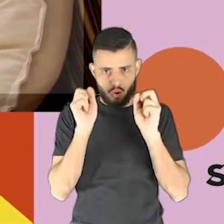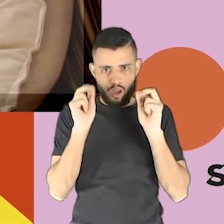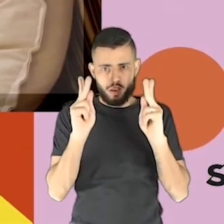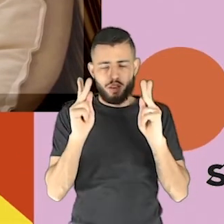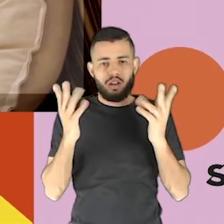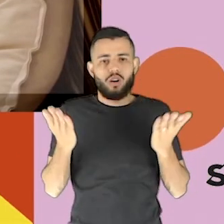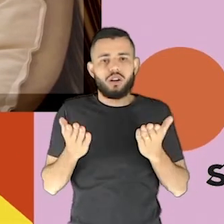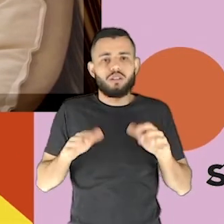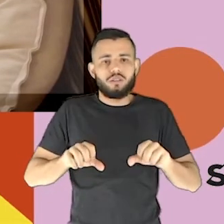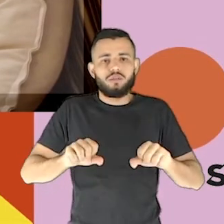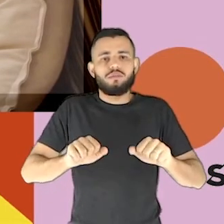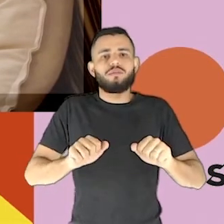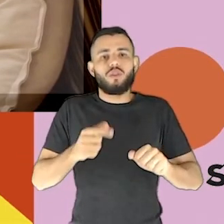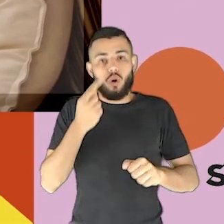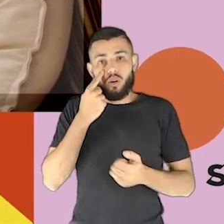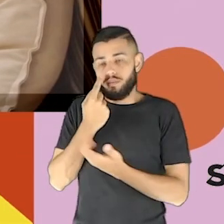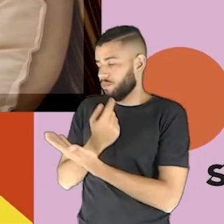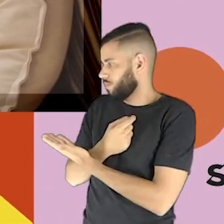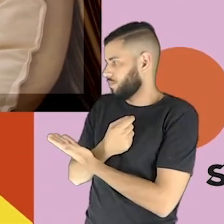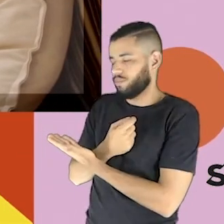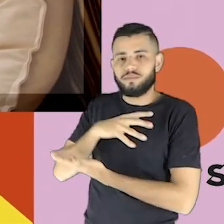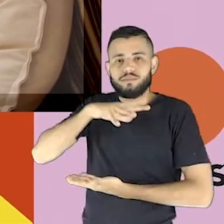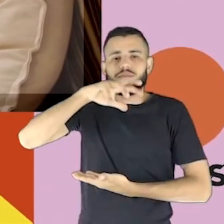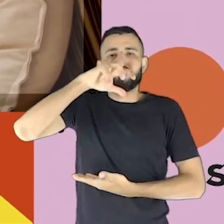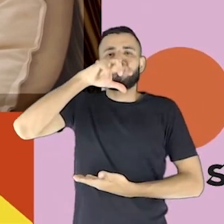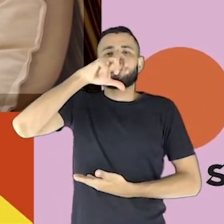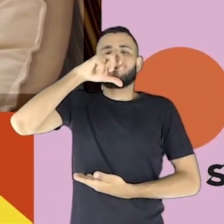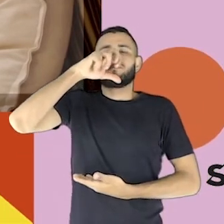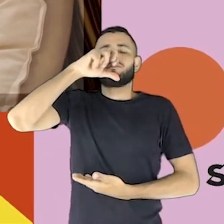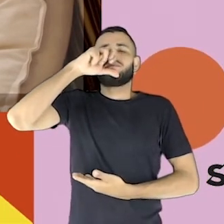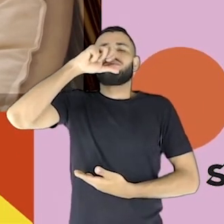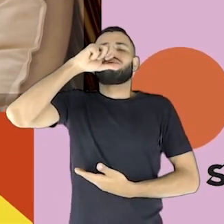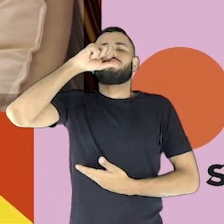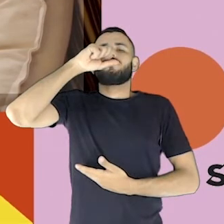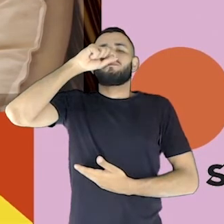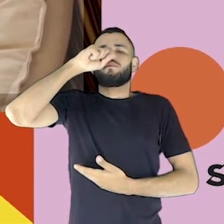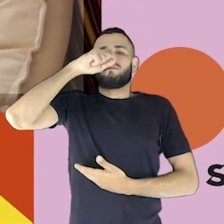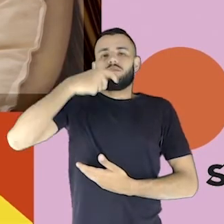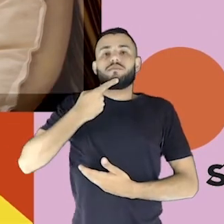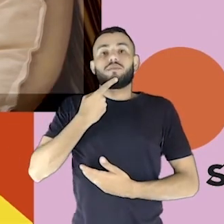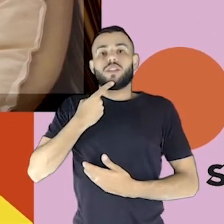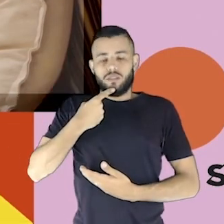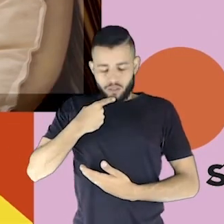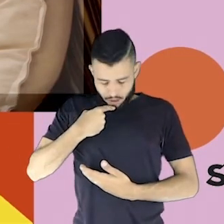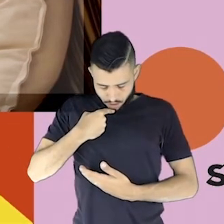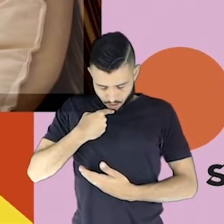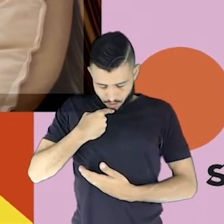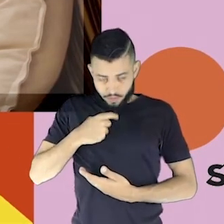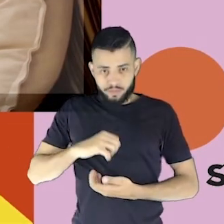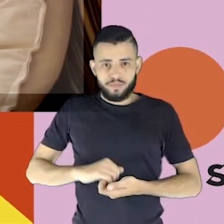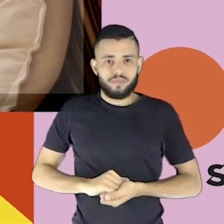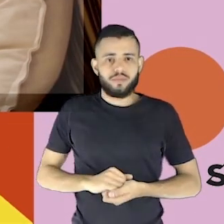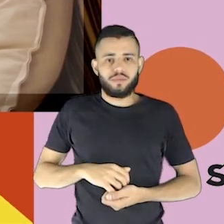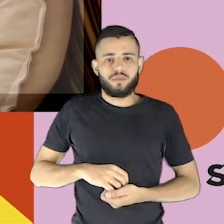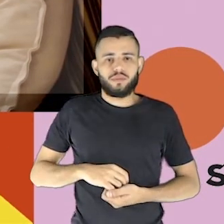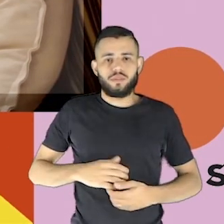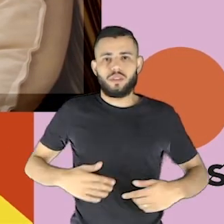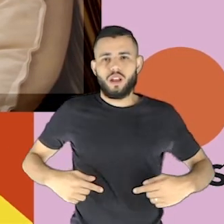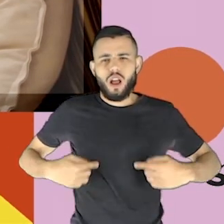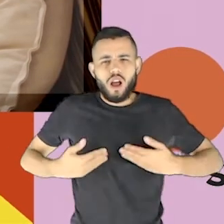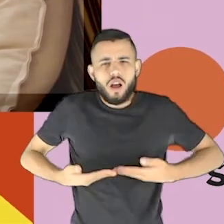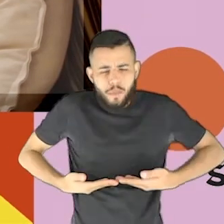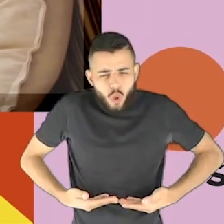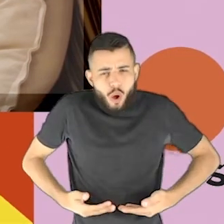peito profundo. Solta o ar, arredonda as costas, queixo no peito. Puxa o abdômen para